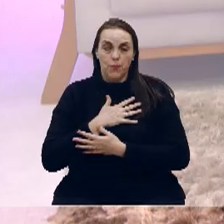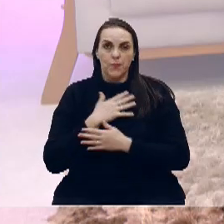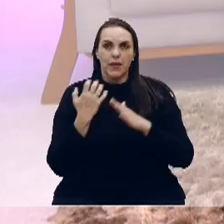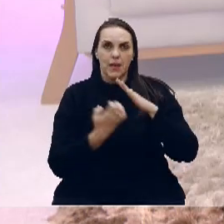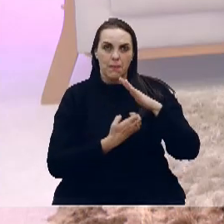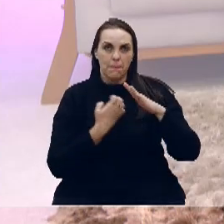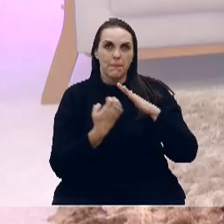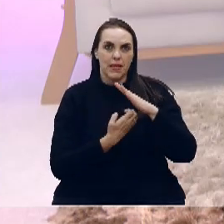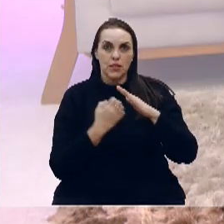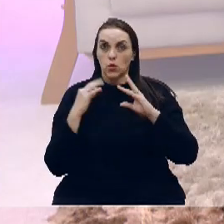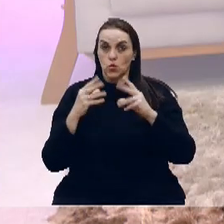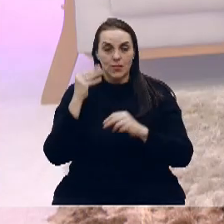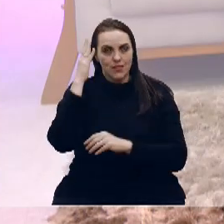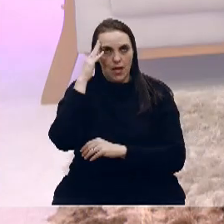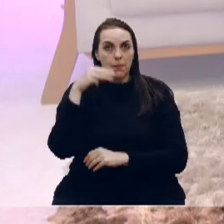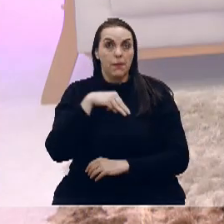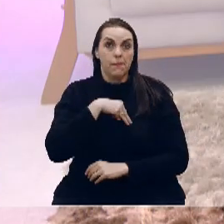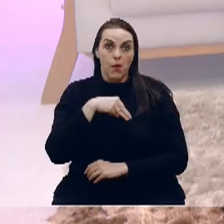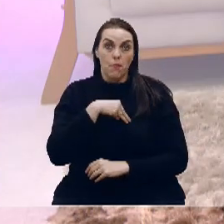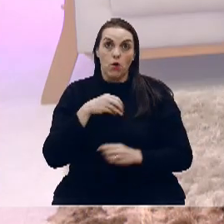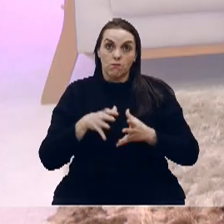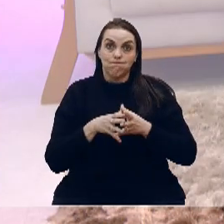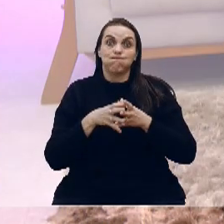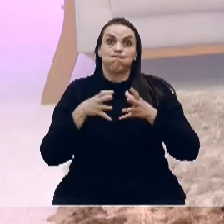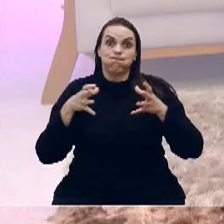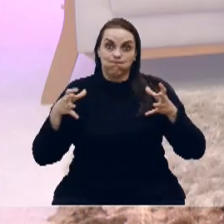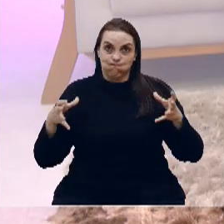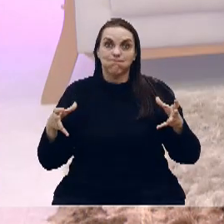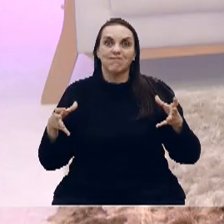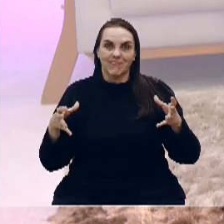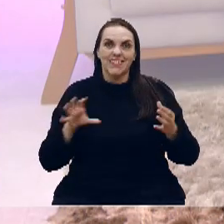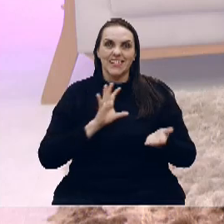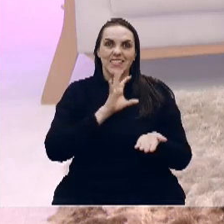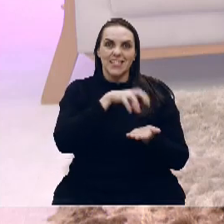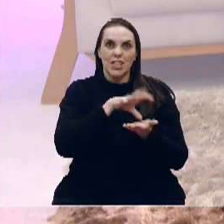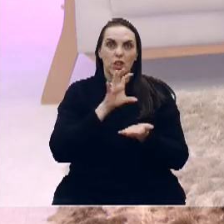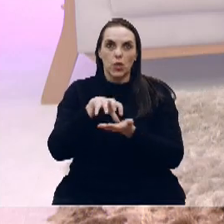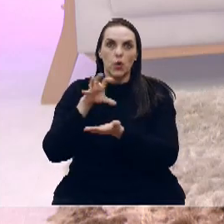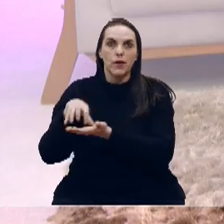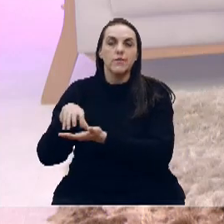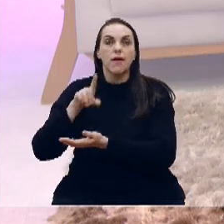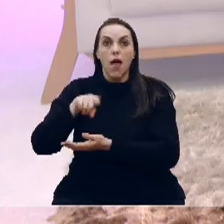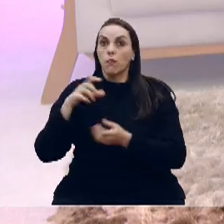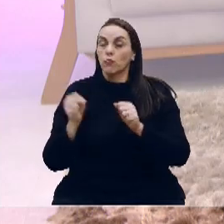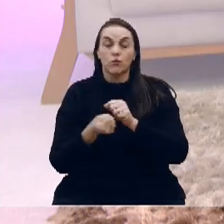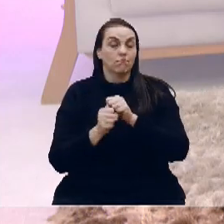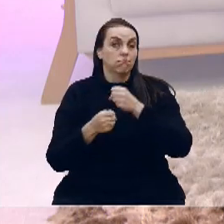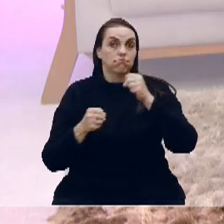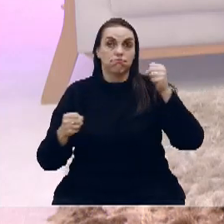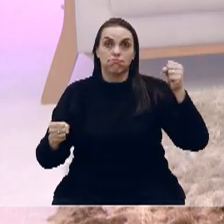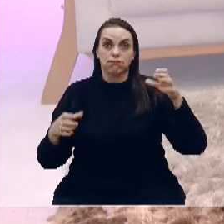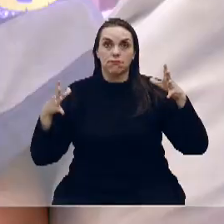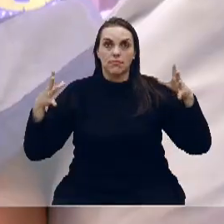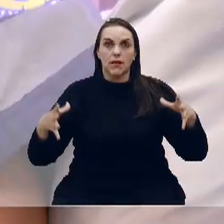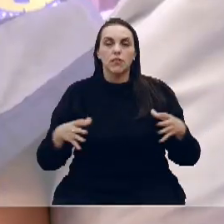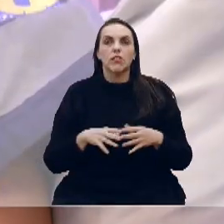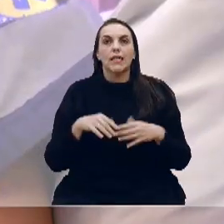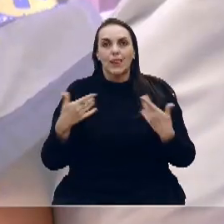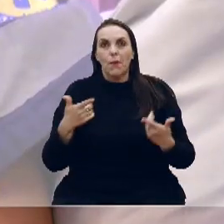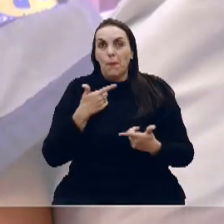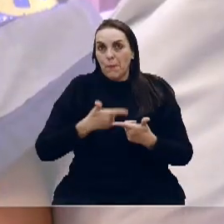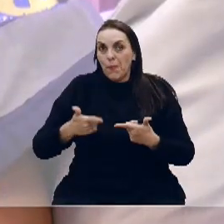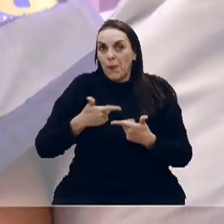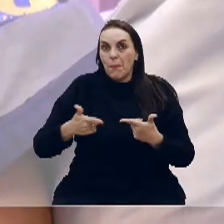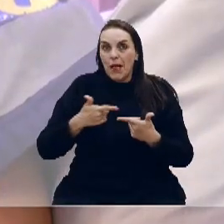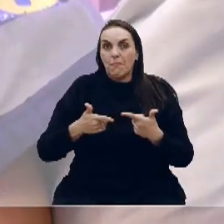mundo sabe, é muito grande, né? Os setores, 10 mil trabalhadores, os setores, né, são setores muito grandes. Então, o meu problema seria